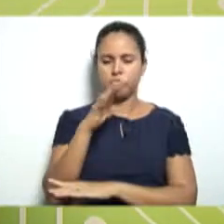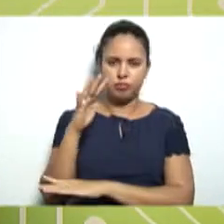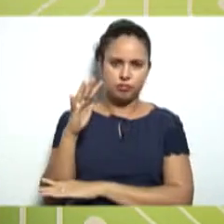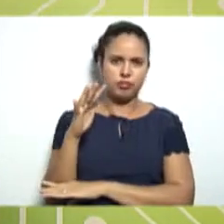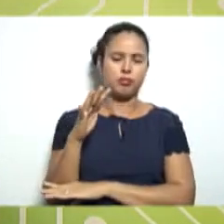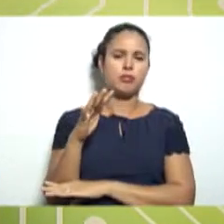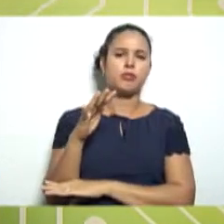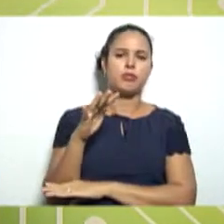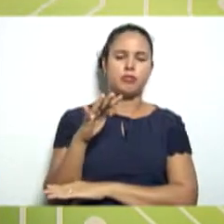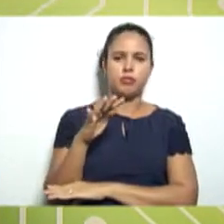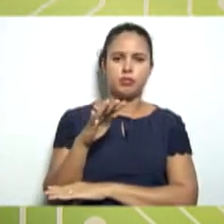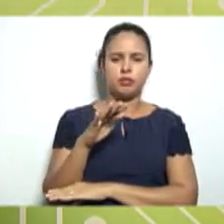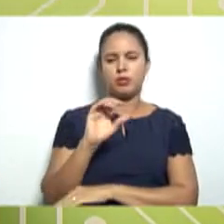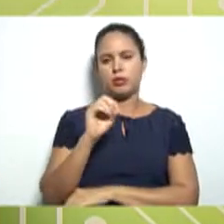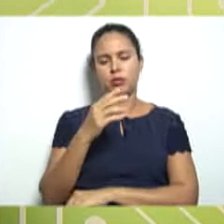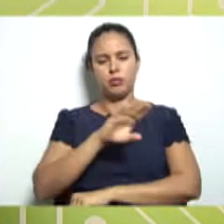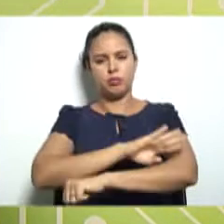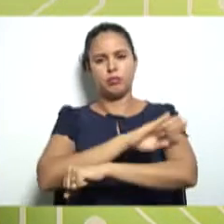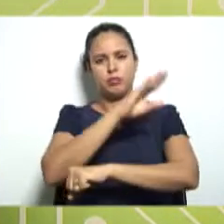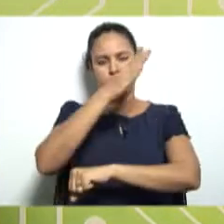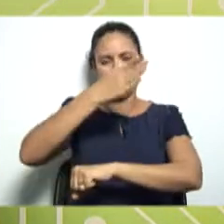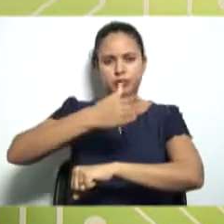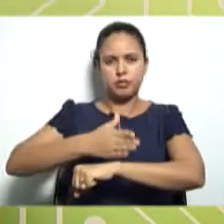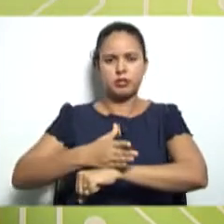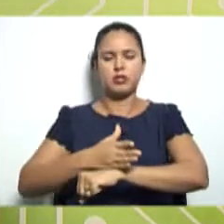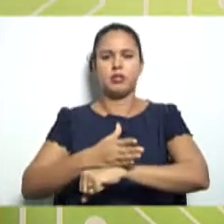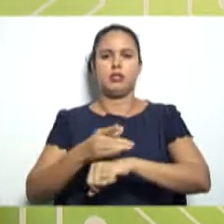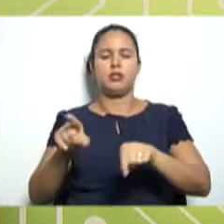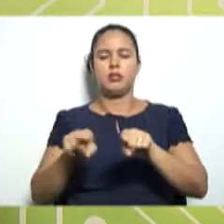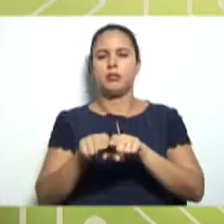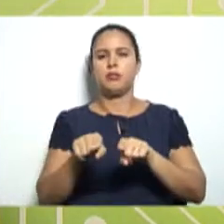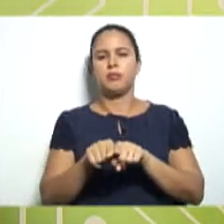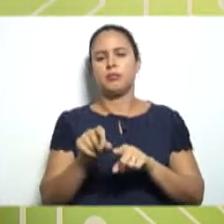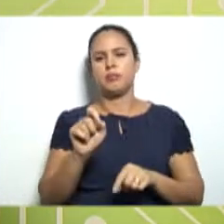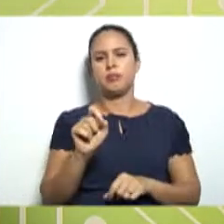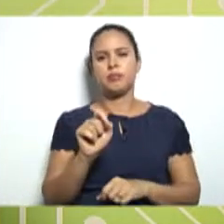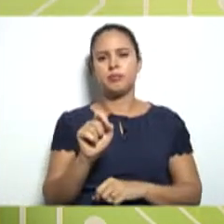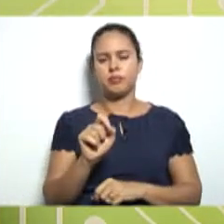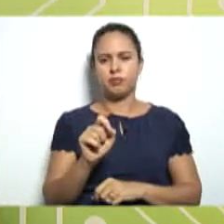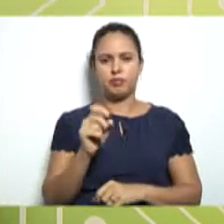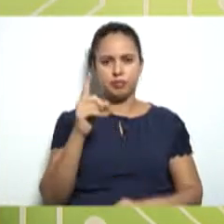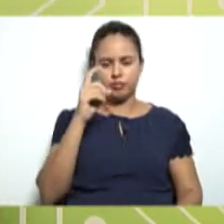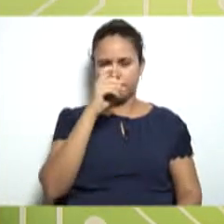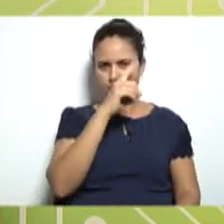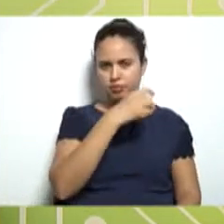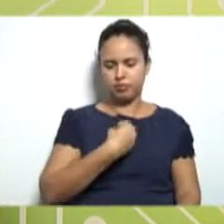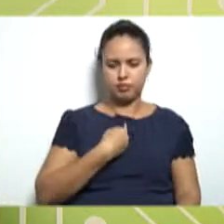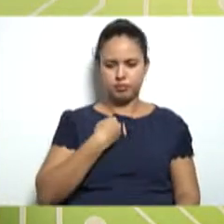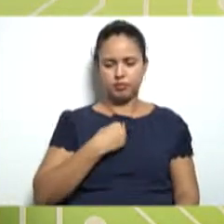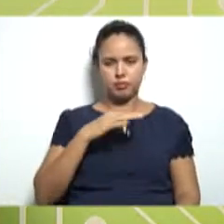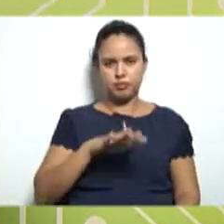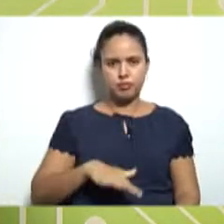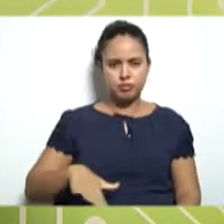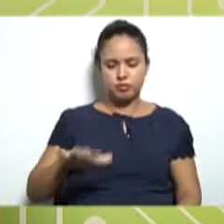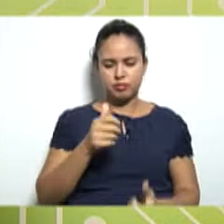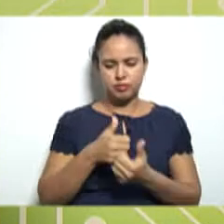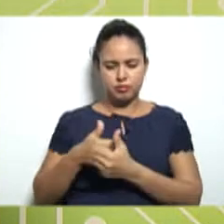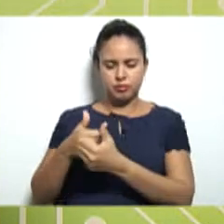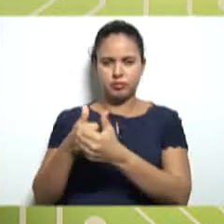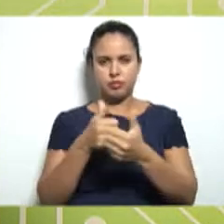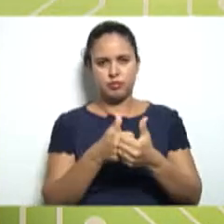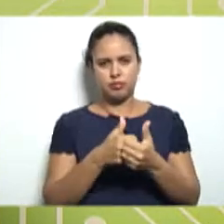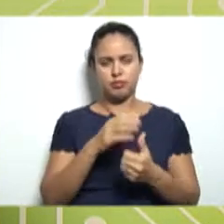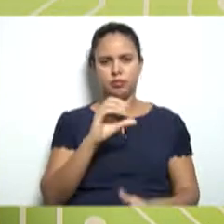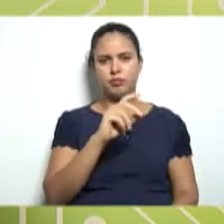uma montanha, não pode provocar um desmoronamento, ou nenhuma questão que vai dificultar a vida naquela região. O foco da cooperativa tem mais